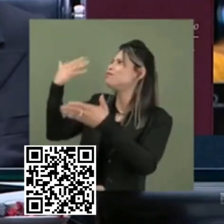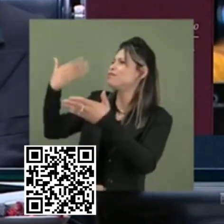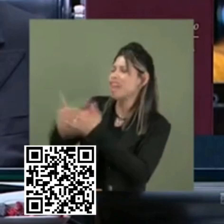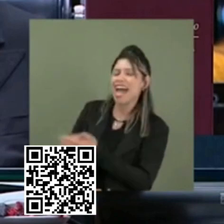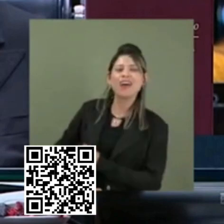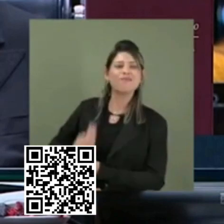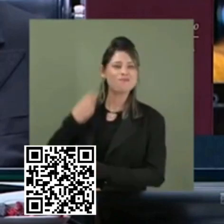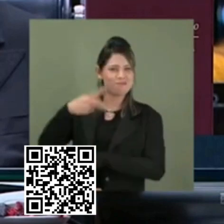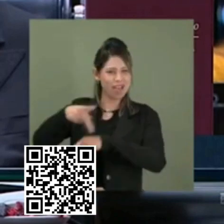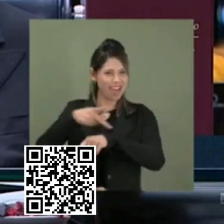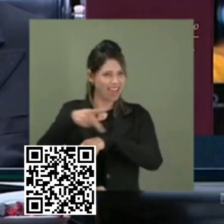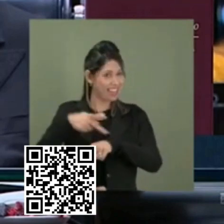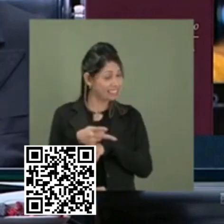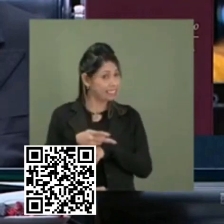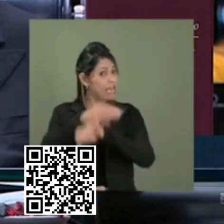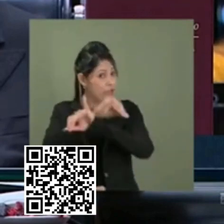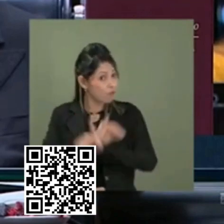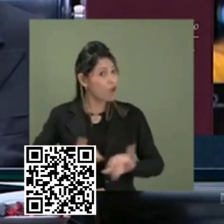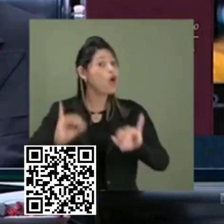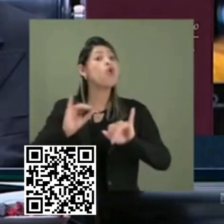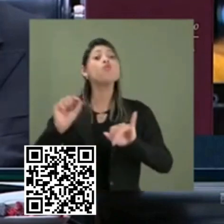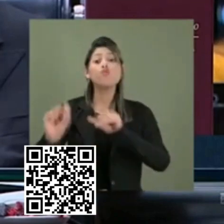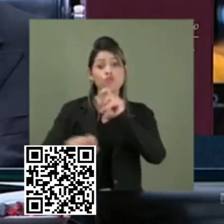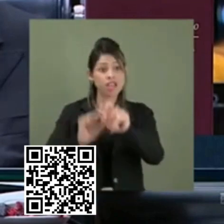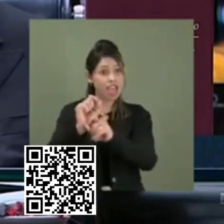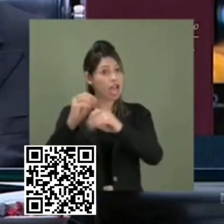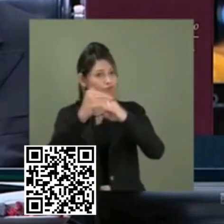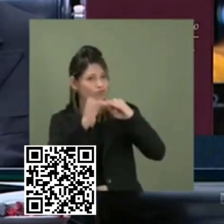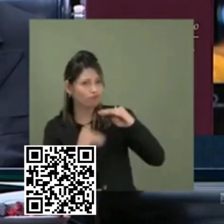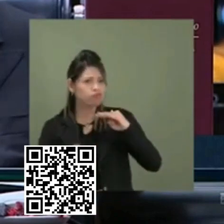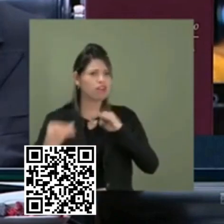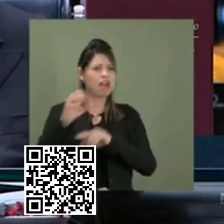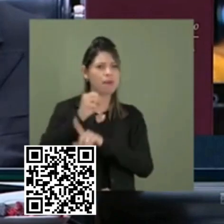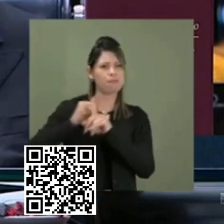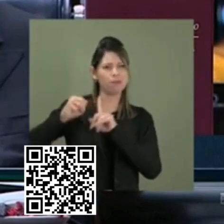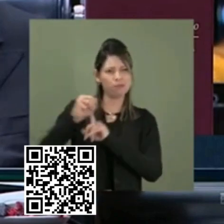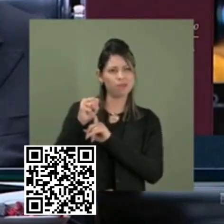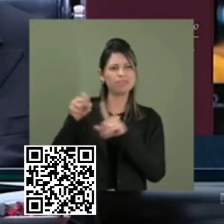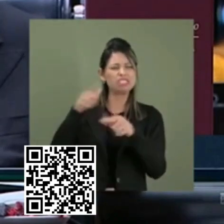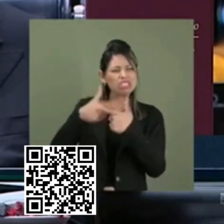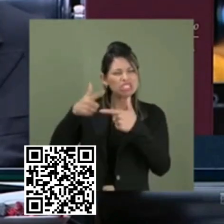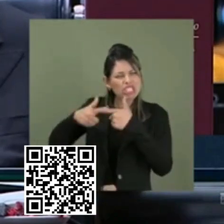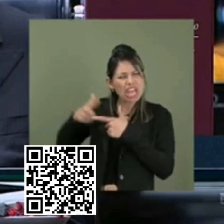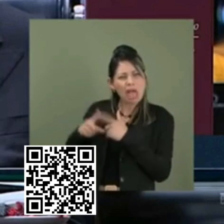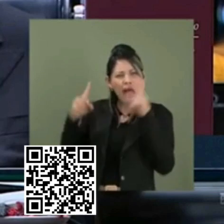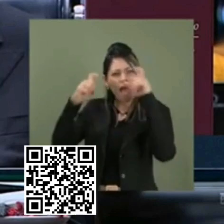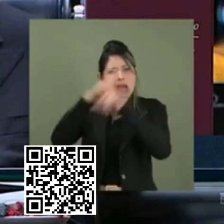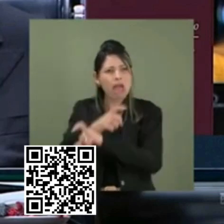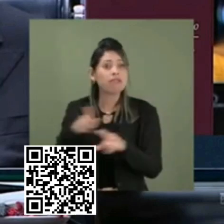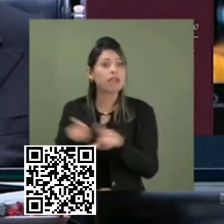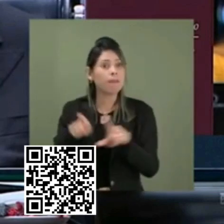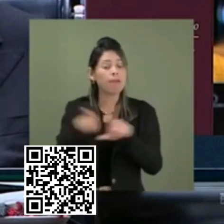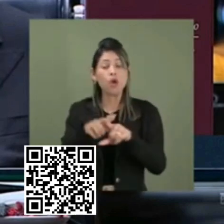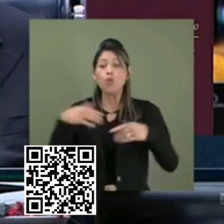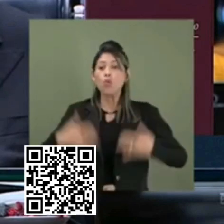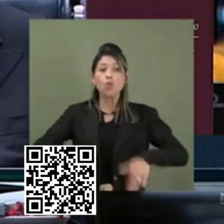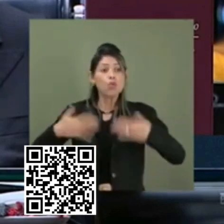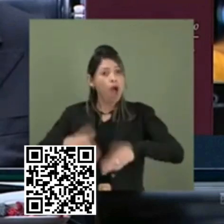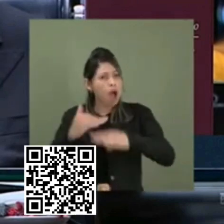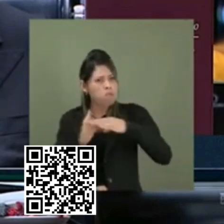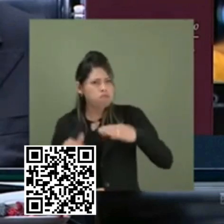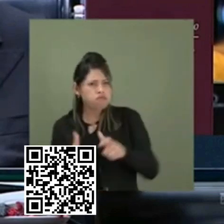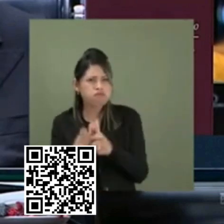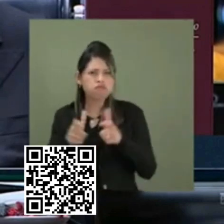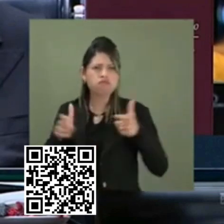país. Falo da desigualdade social e de problemas correlatos, incluindo o aumento assustador da